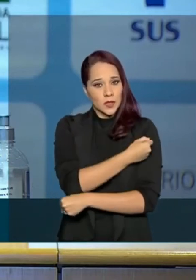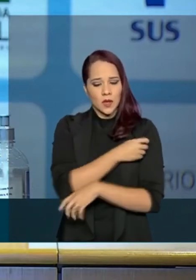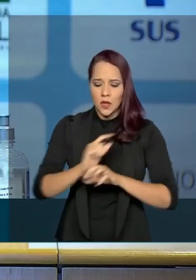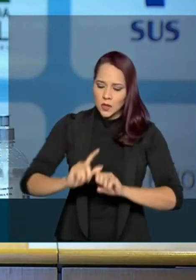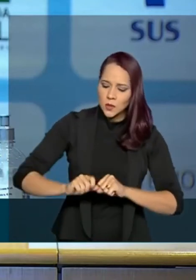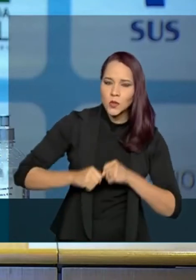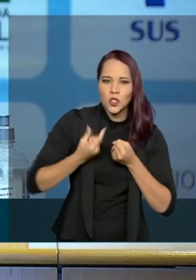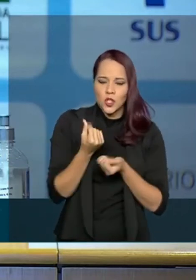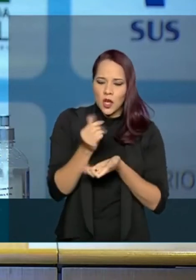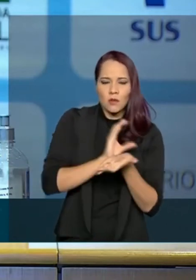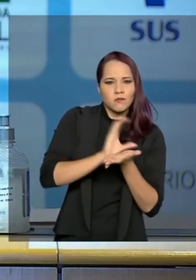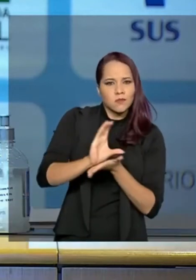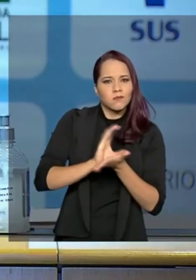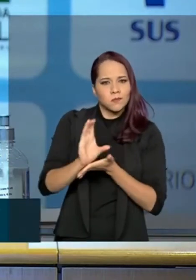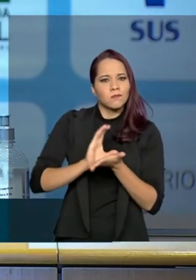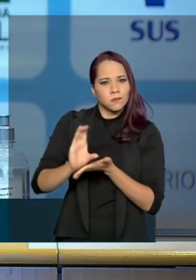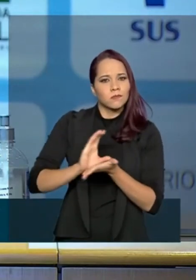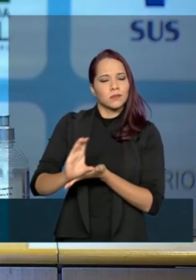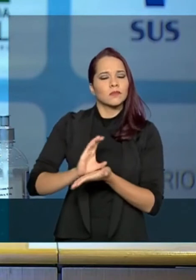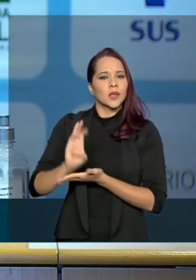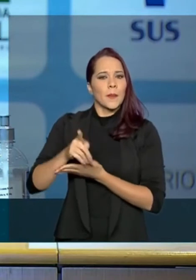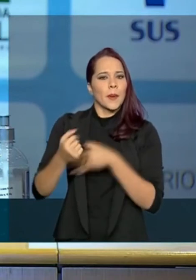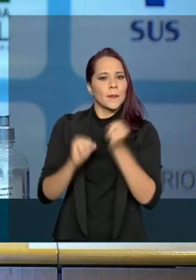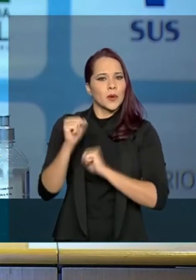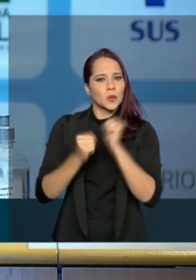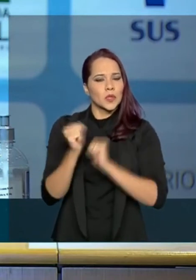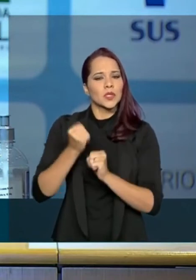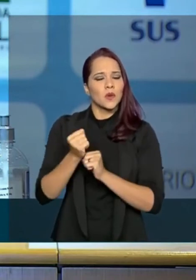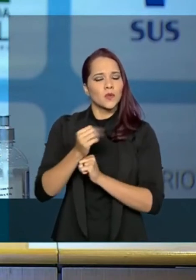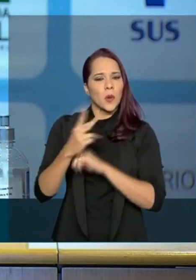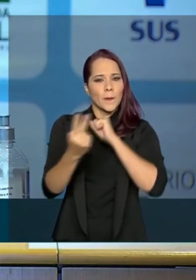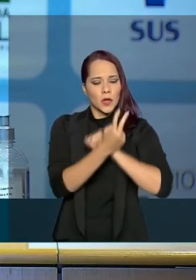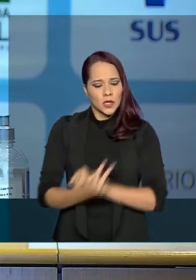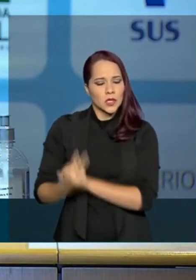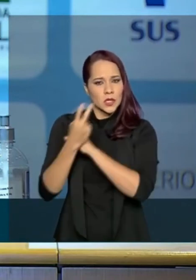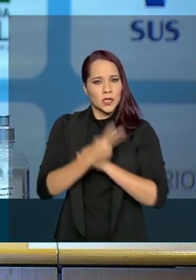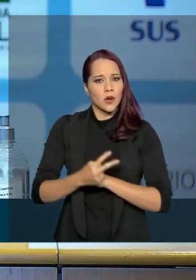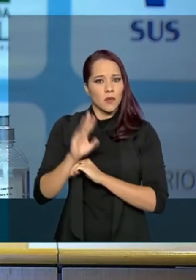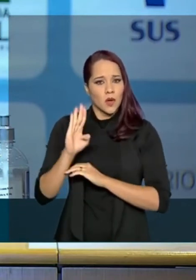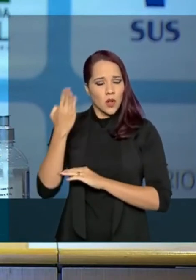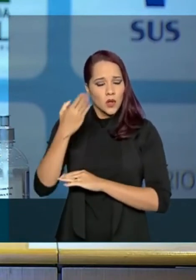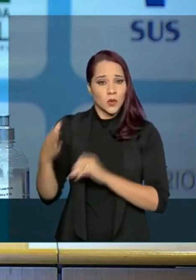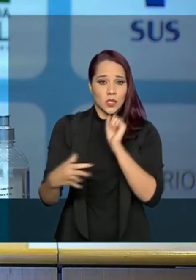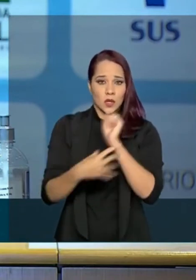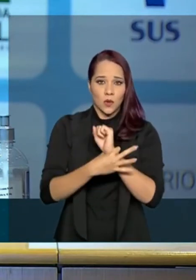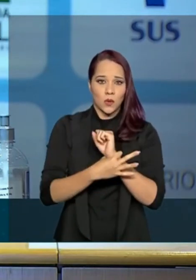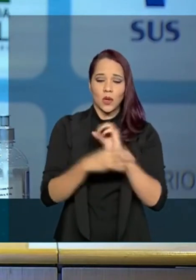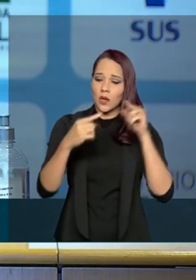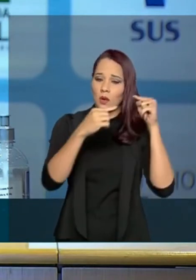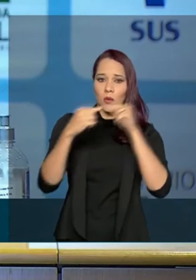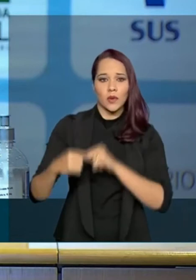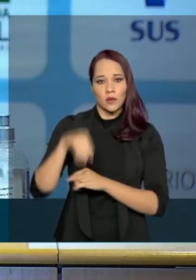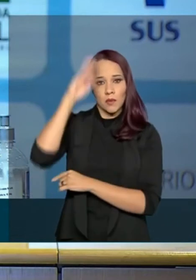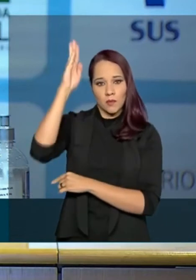empenhado recursos de forma adiantada na produção de um imunobiológico seguro e adequado às suas